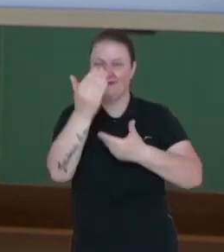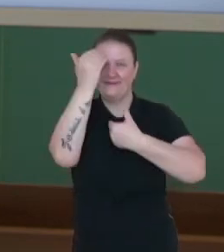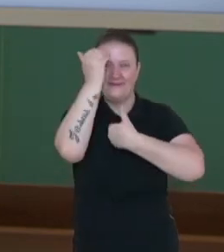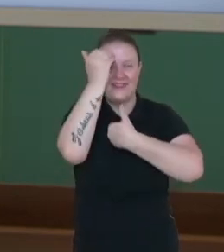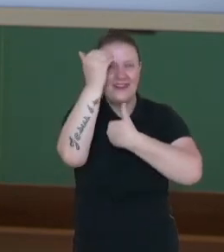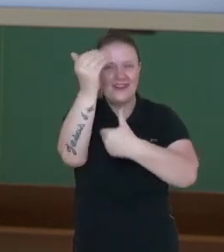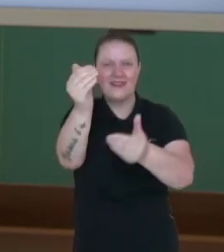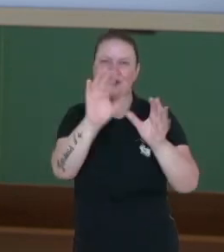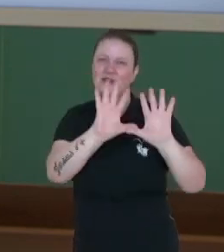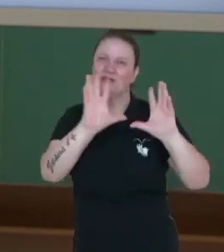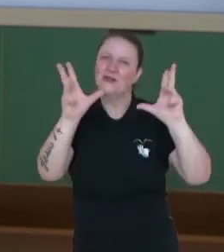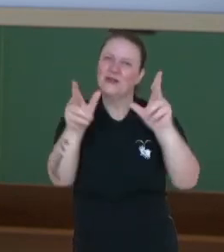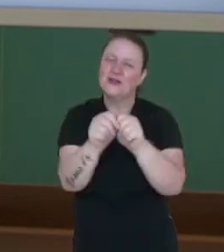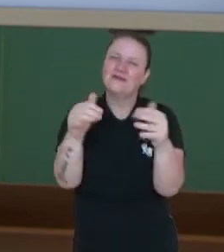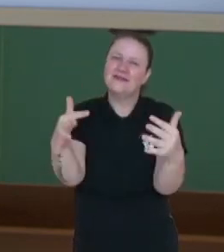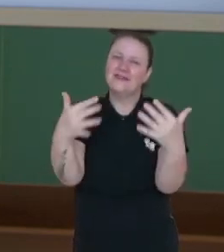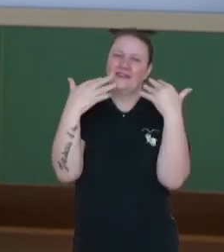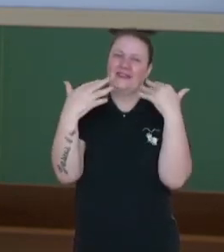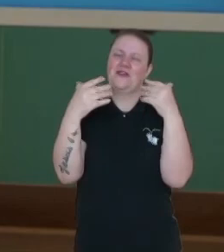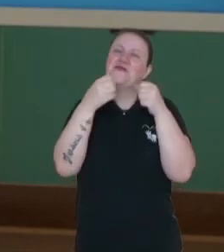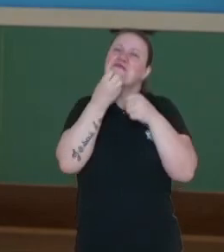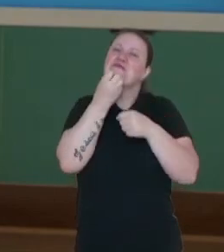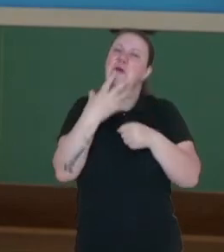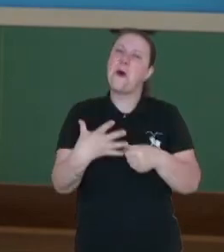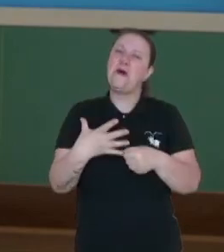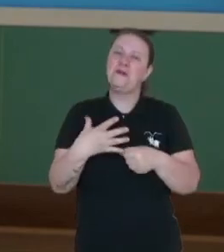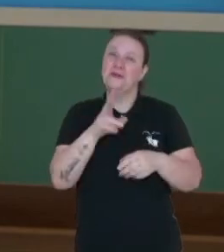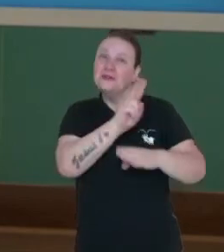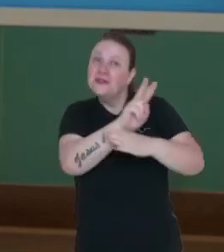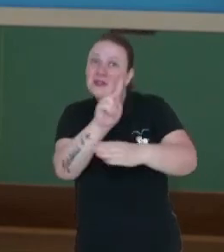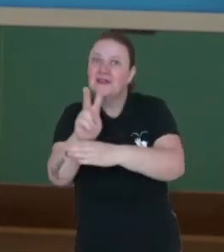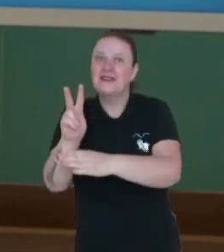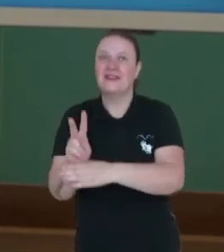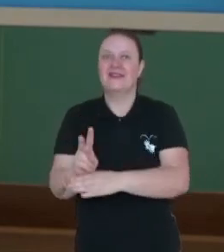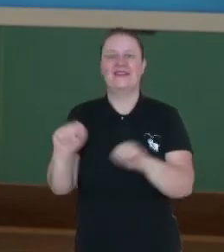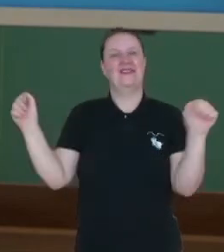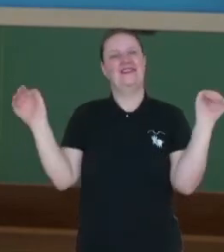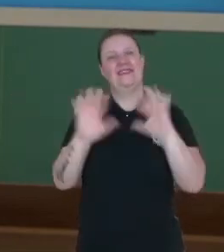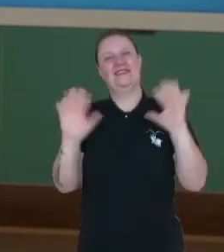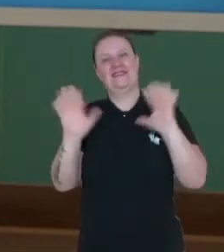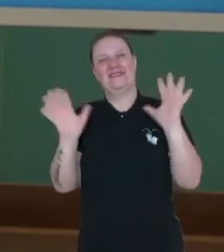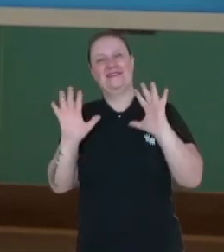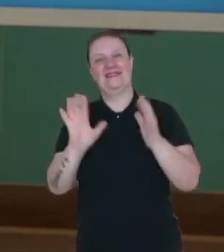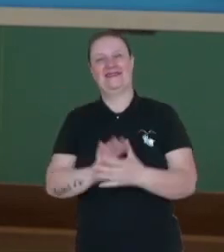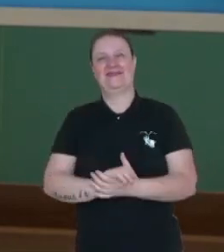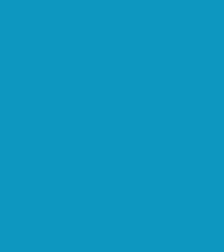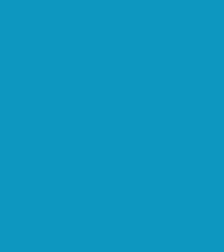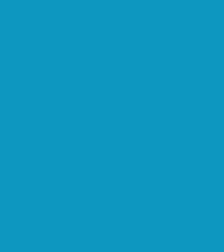tua presença, o teu carinho. Fiquem bem, se cuidem e até a próxima. Tchau, tchau.